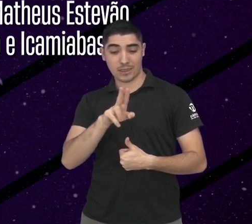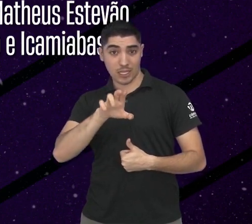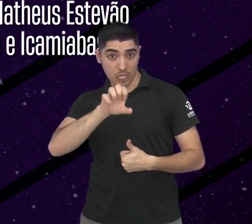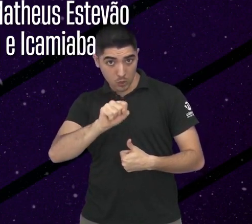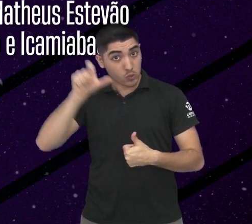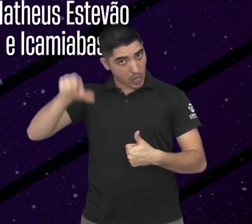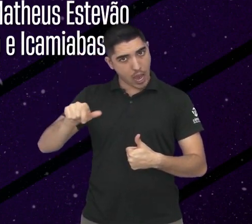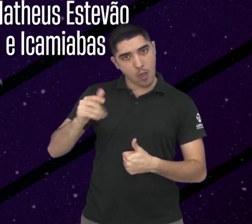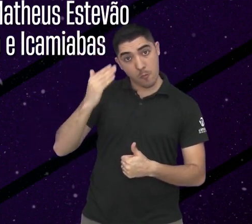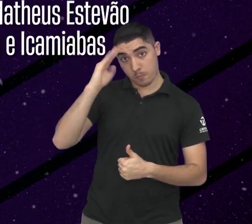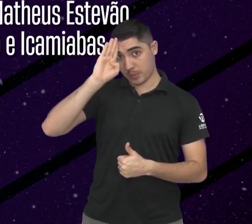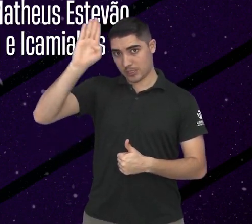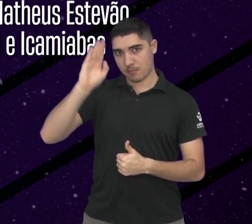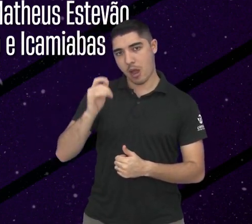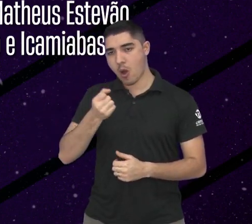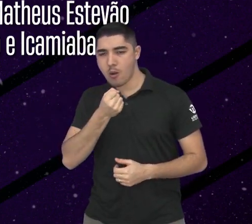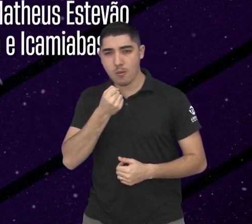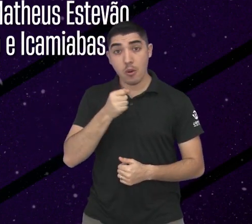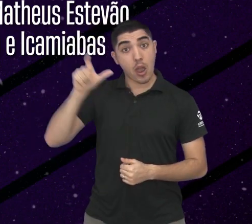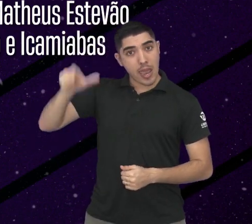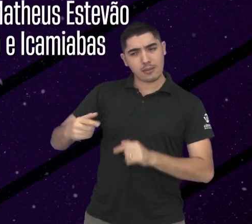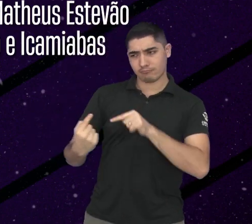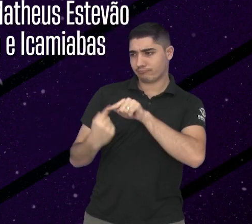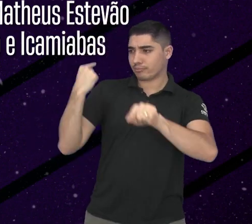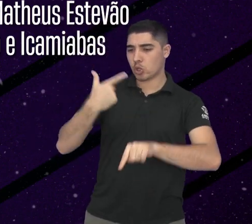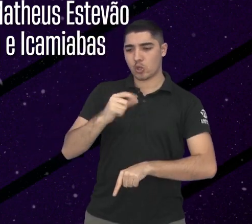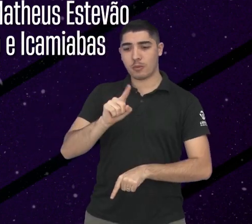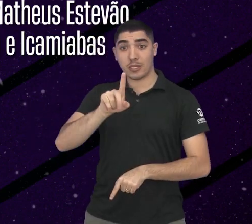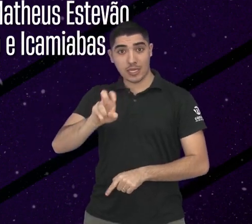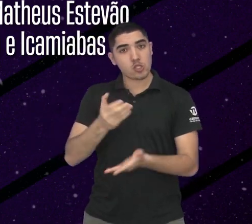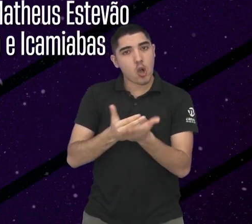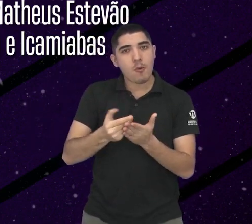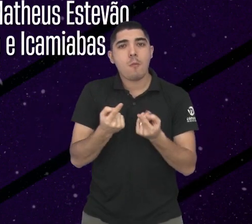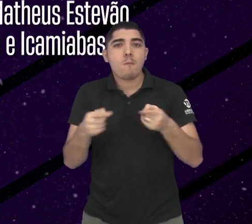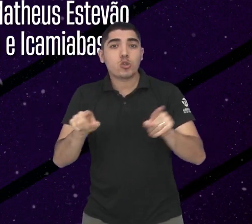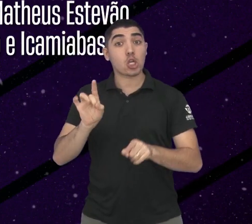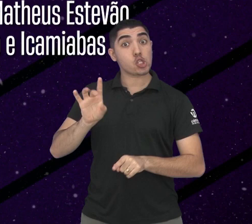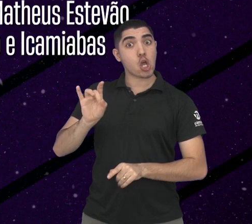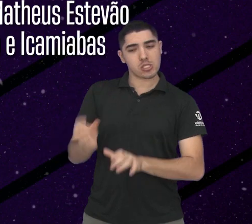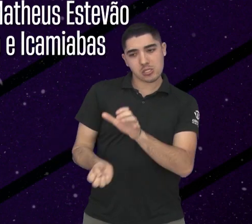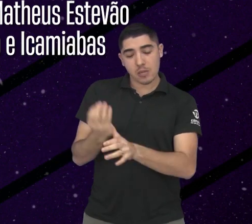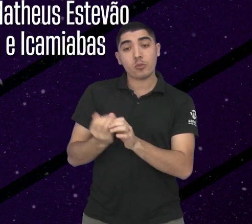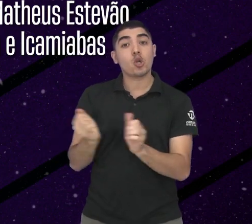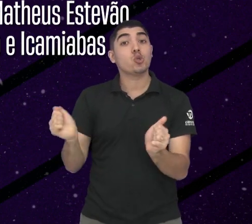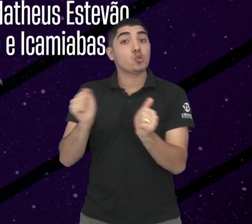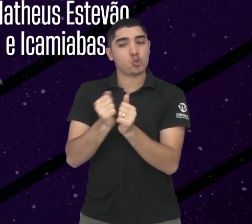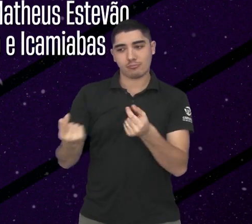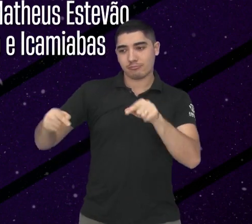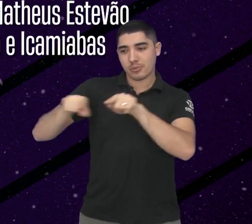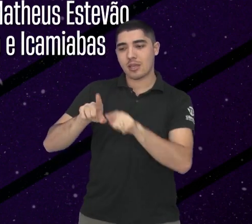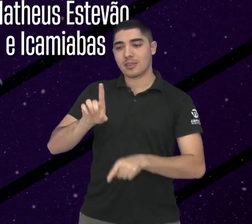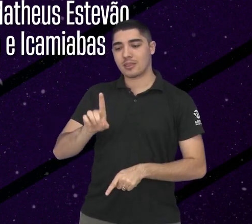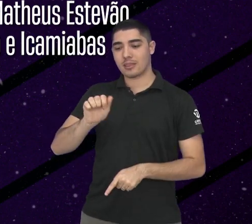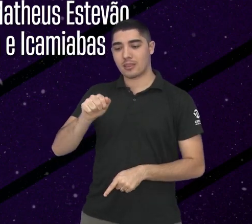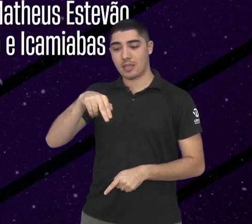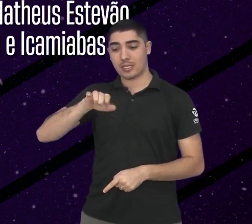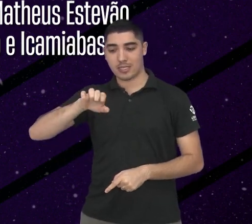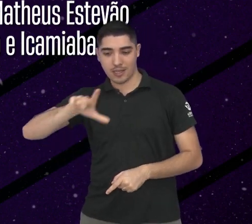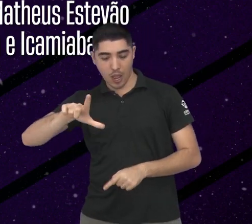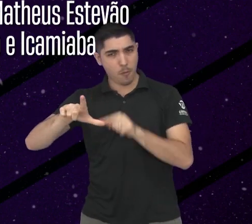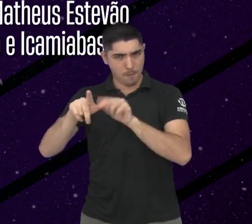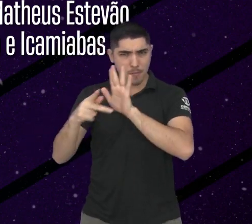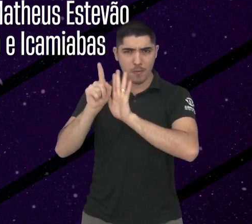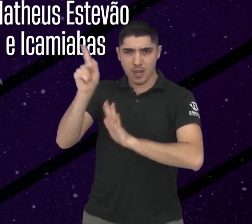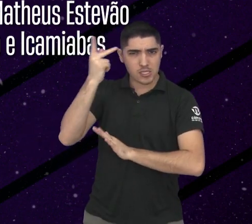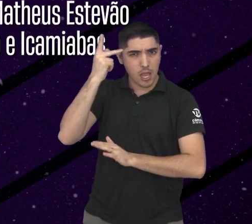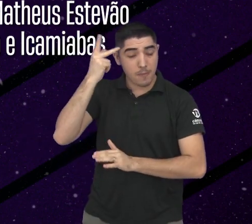desde 2015 vem se dedicando a trabalhos autorais, o que o levou a realizar essa parceria com o Daniel Schimp, um artista lá de Paraisópolis, e